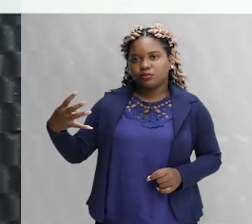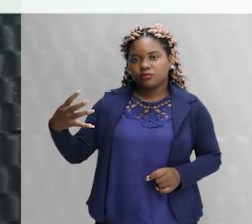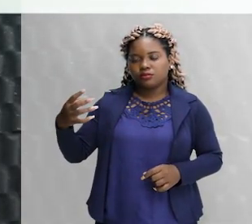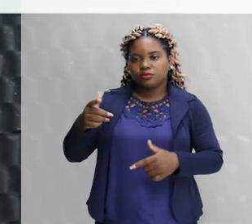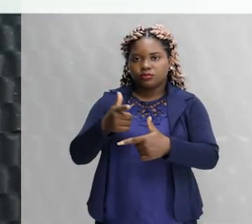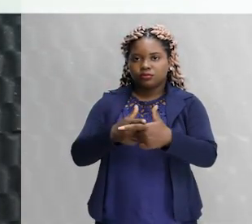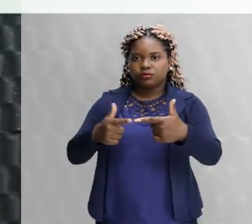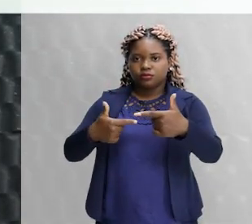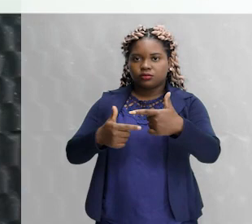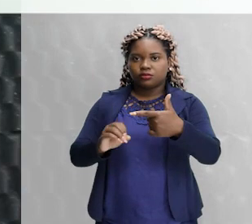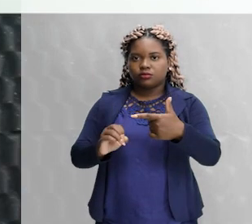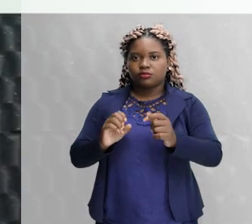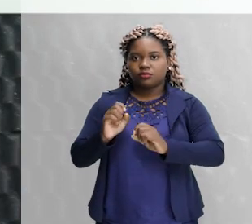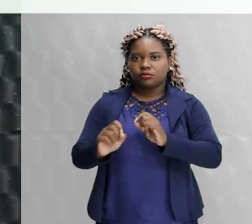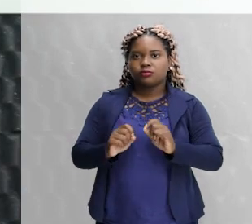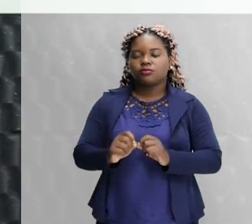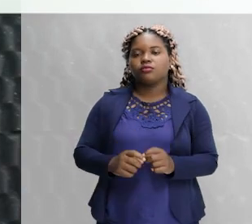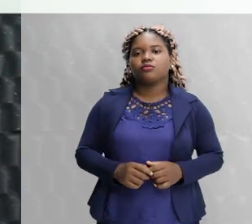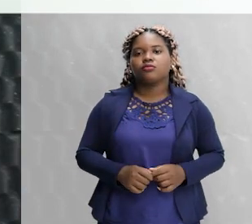dividido por 20.